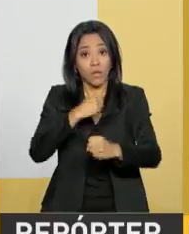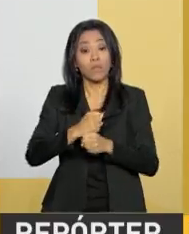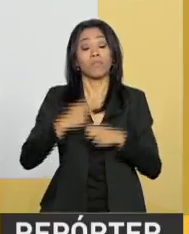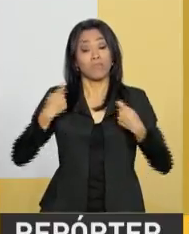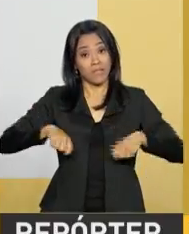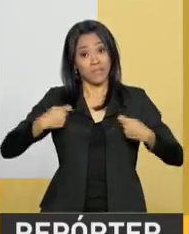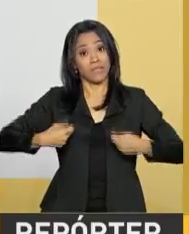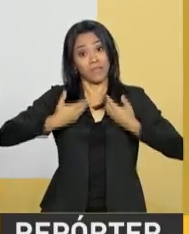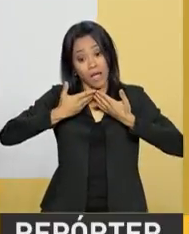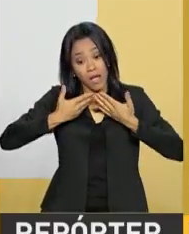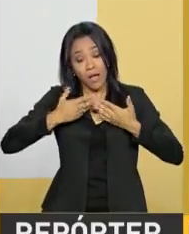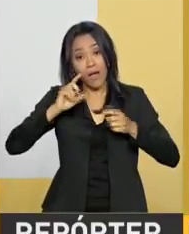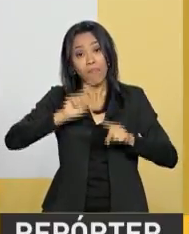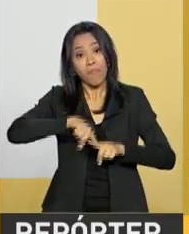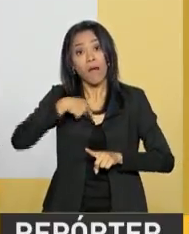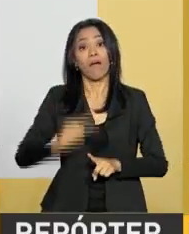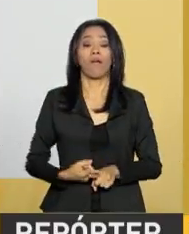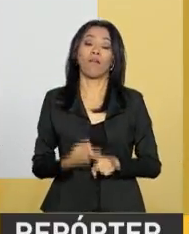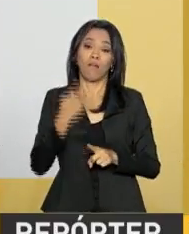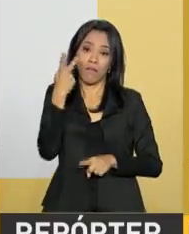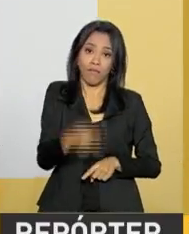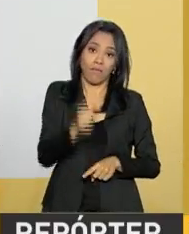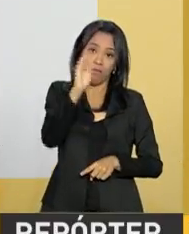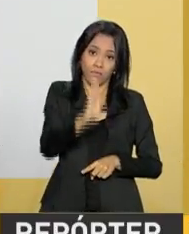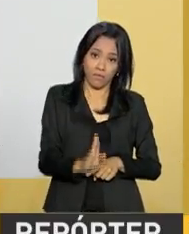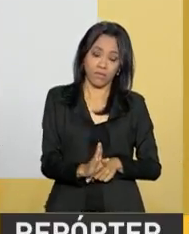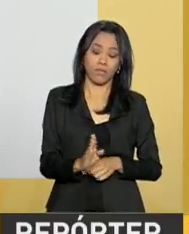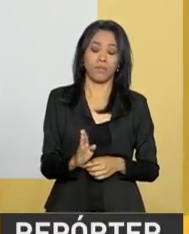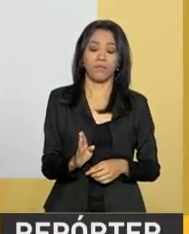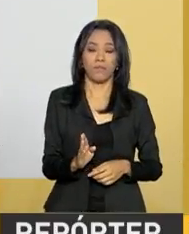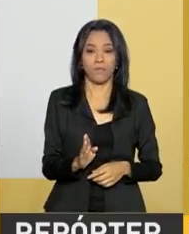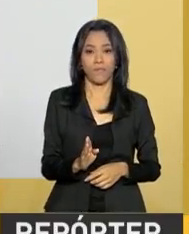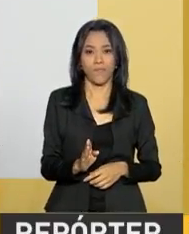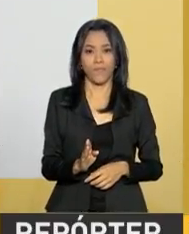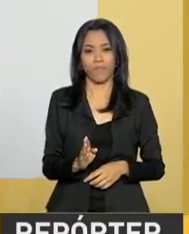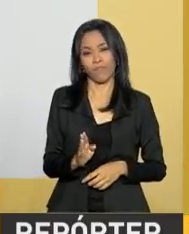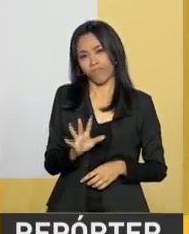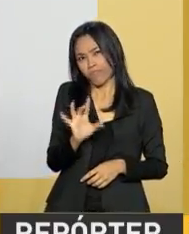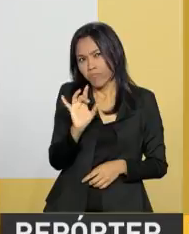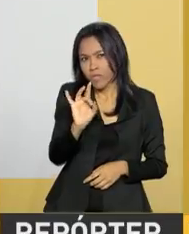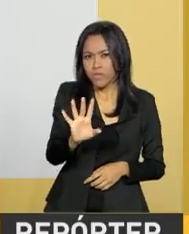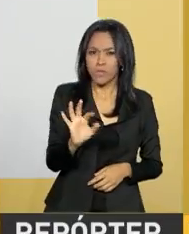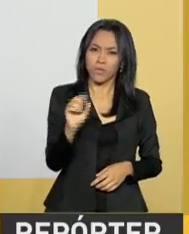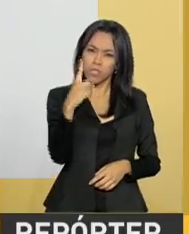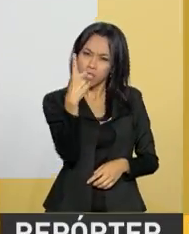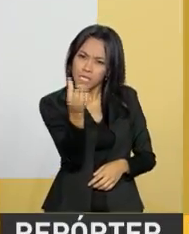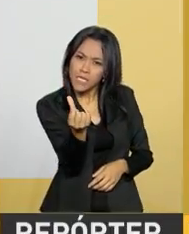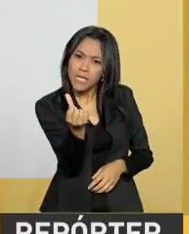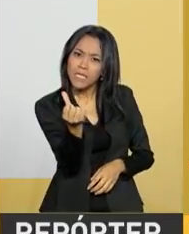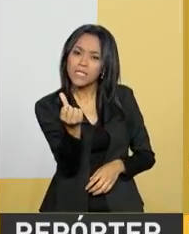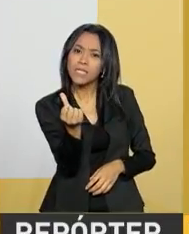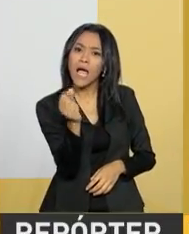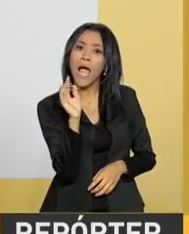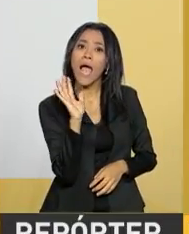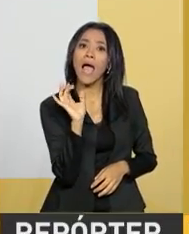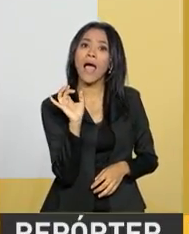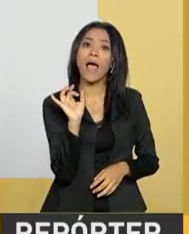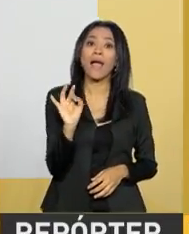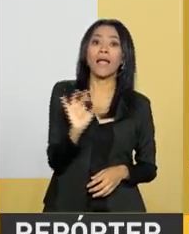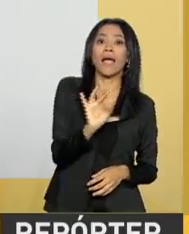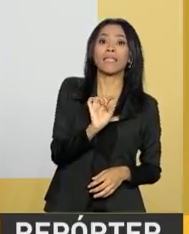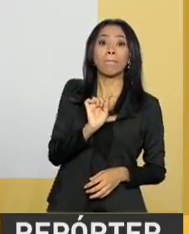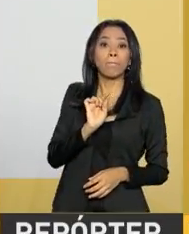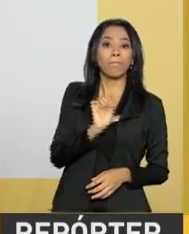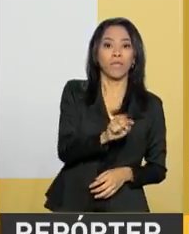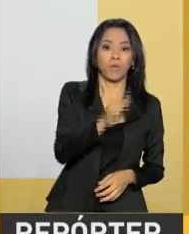ampliado há no brasil apenas é 16 a cada mil pessoas doar sangue é